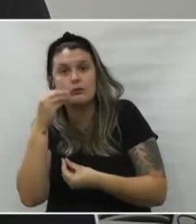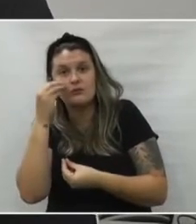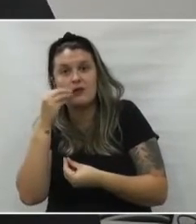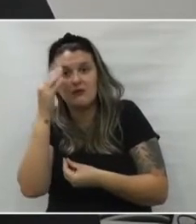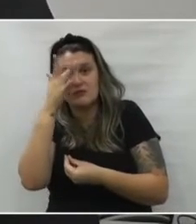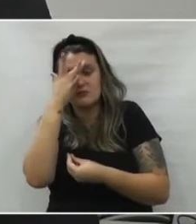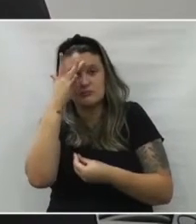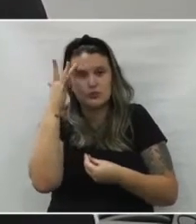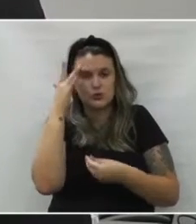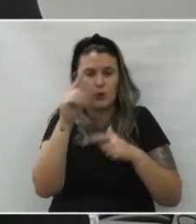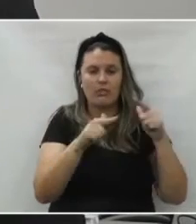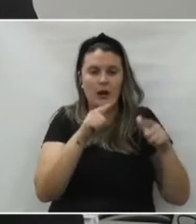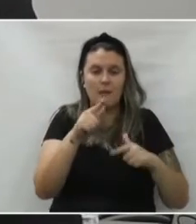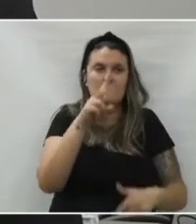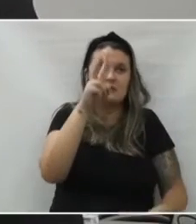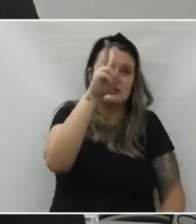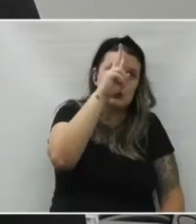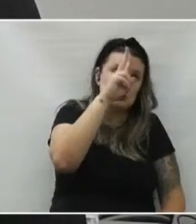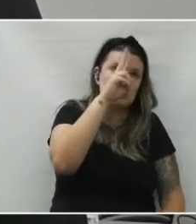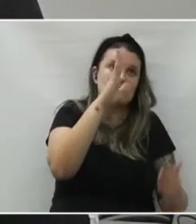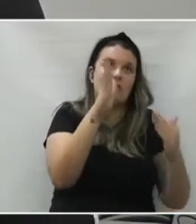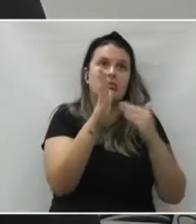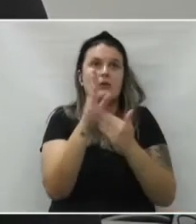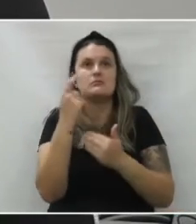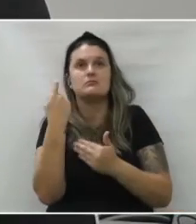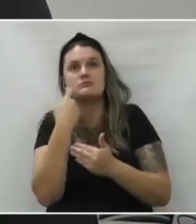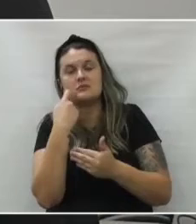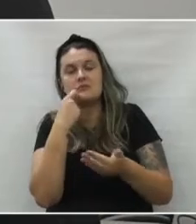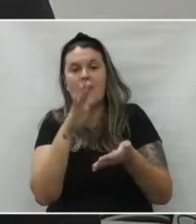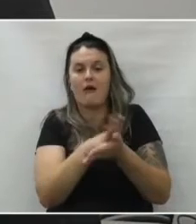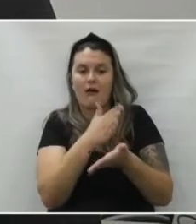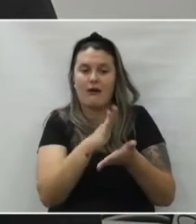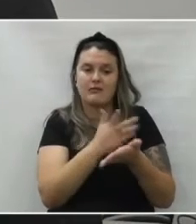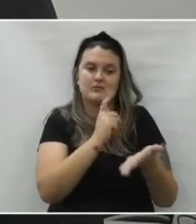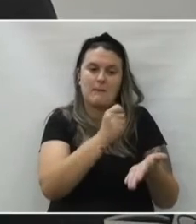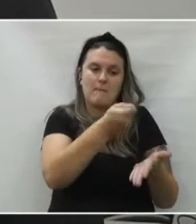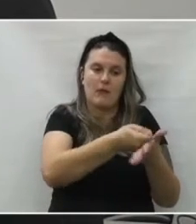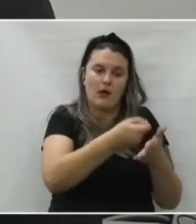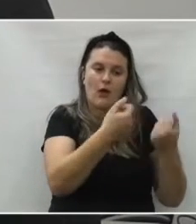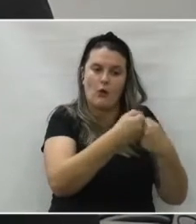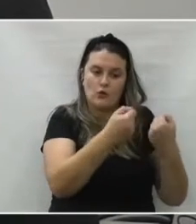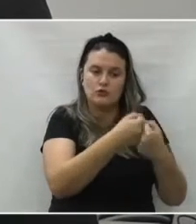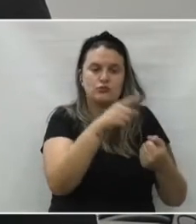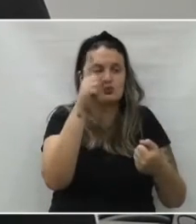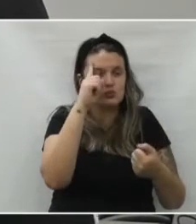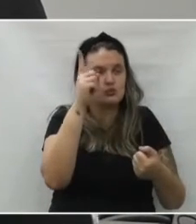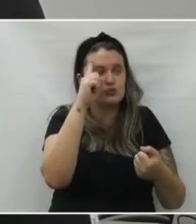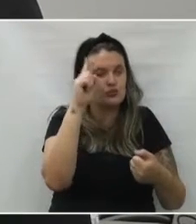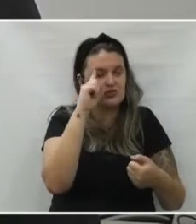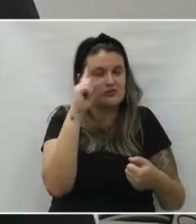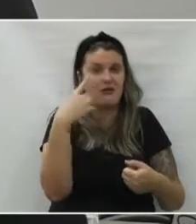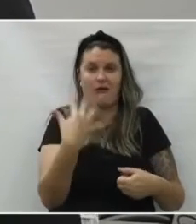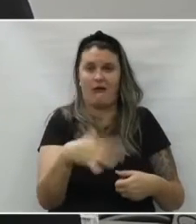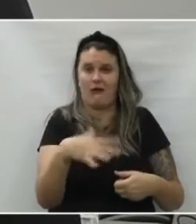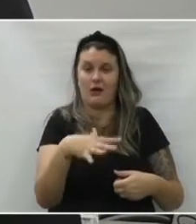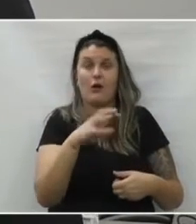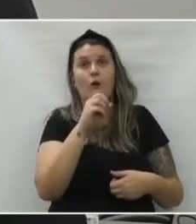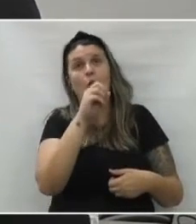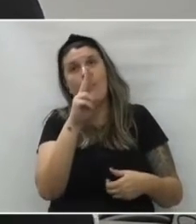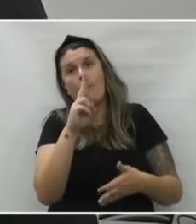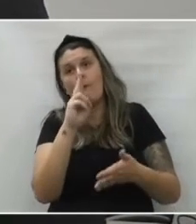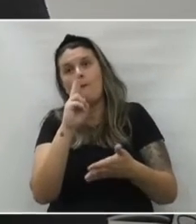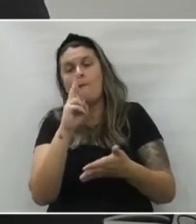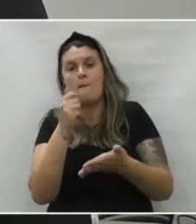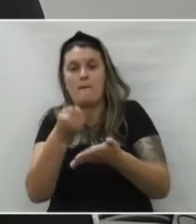trabalhador que a semana inteira está gastando com o seu transporte, seja com veículo